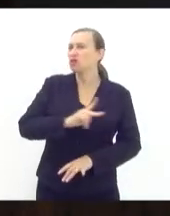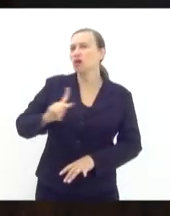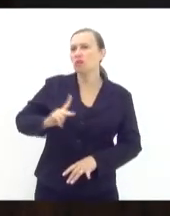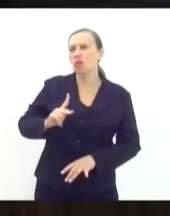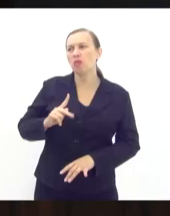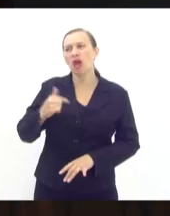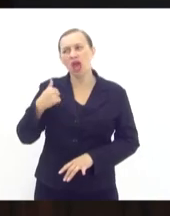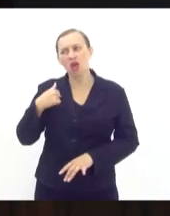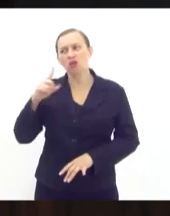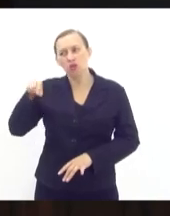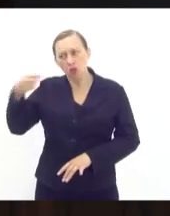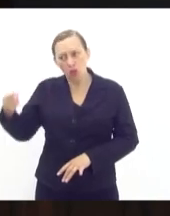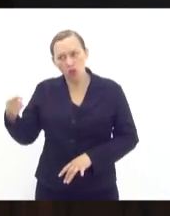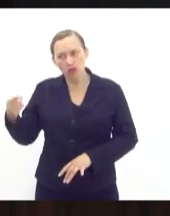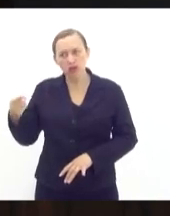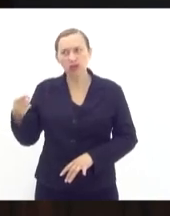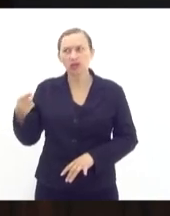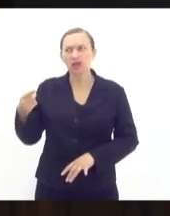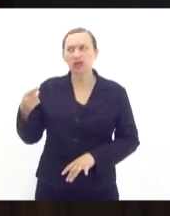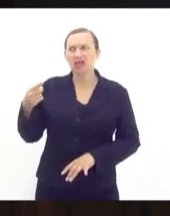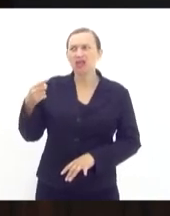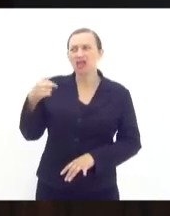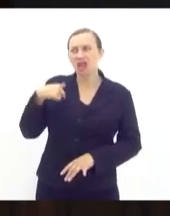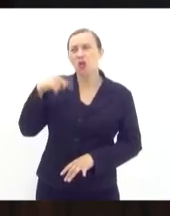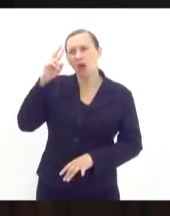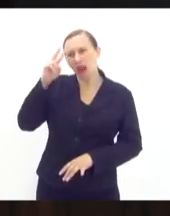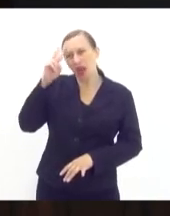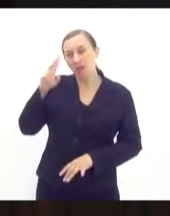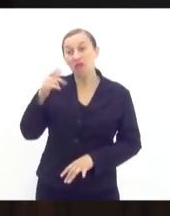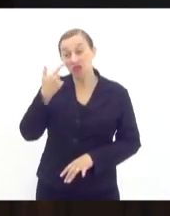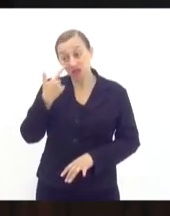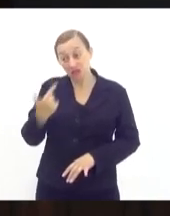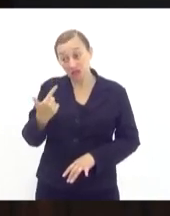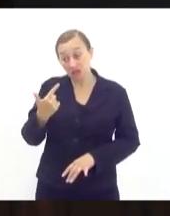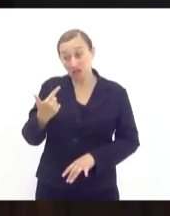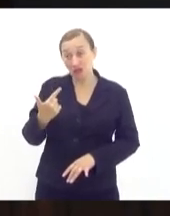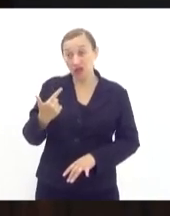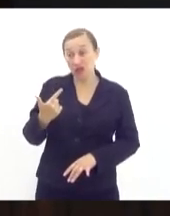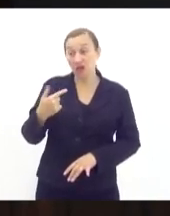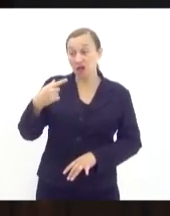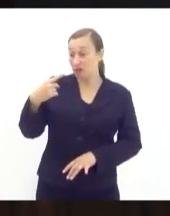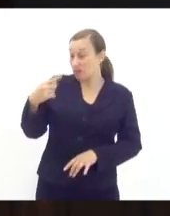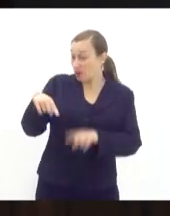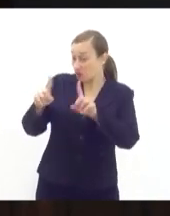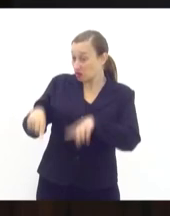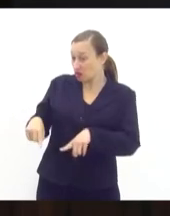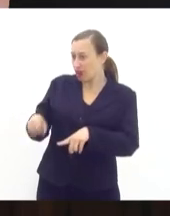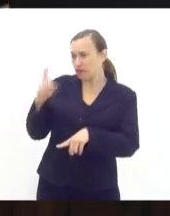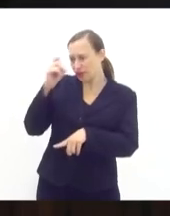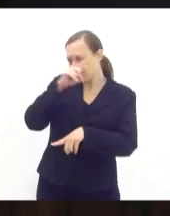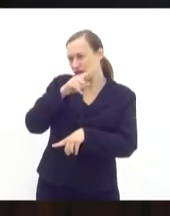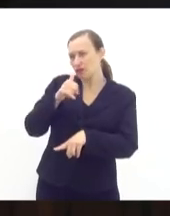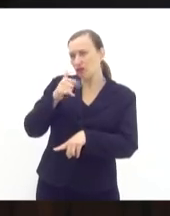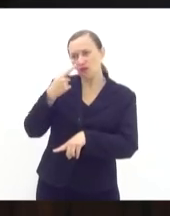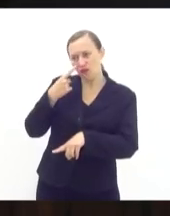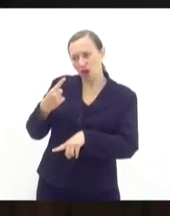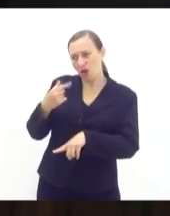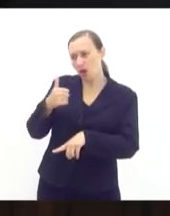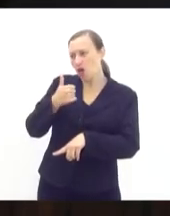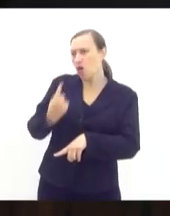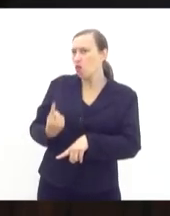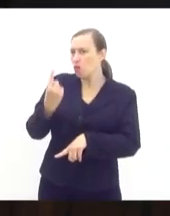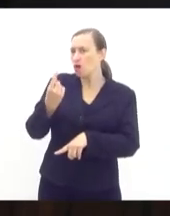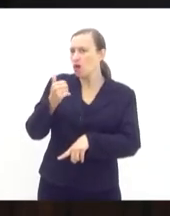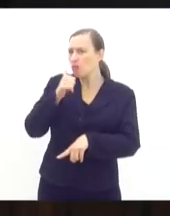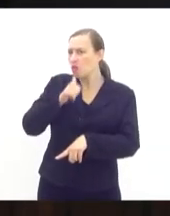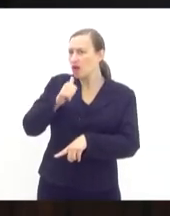que me falha a memória aqui agora então para ele foi difícil ver a mulher uma mulher entrando na van que o cerimonial me